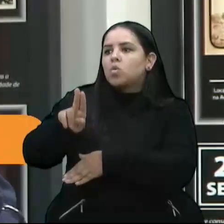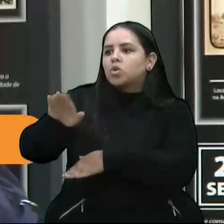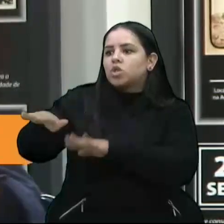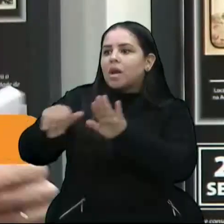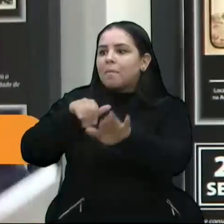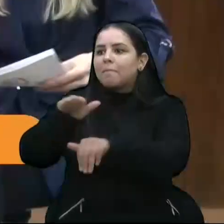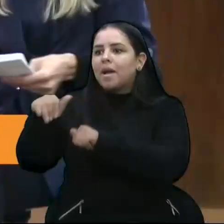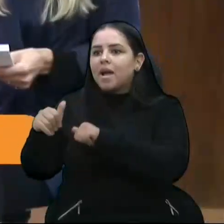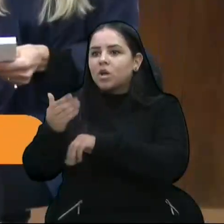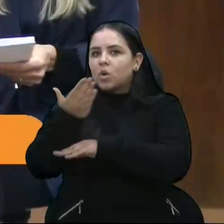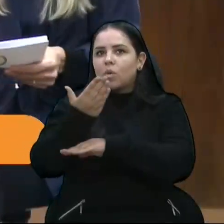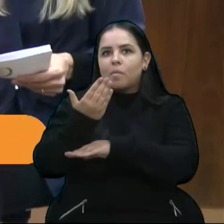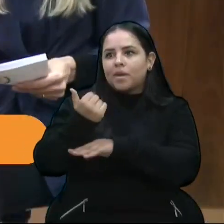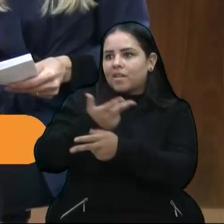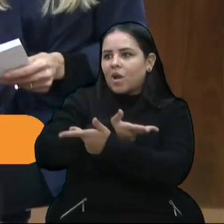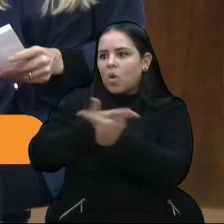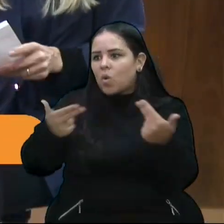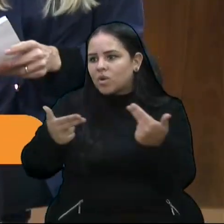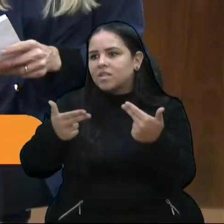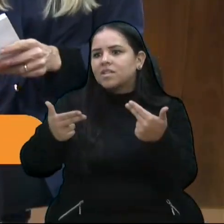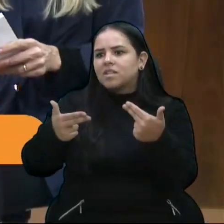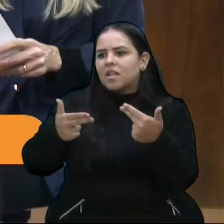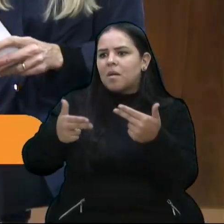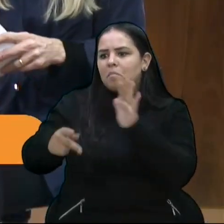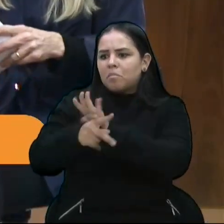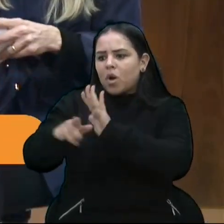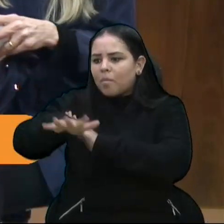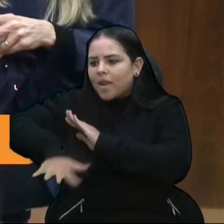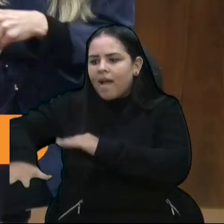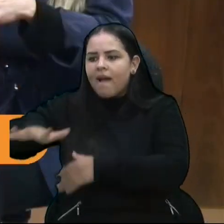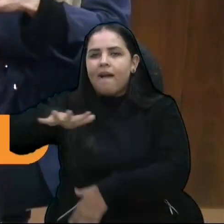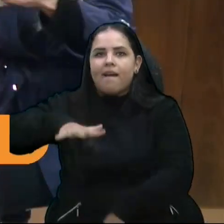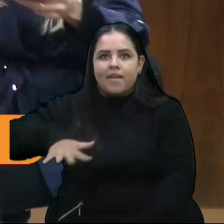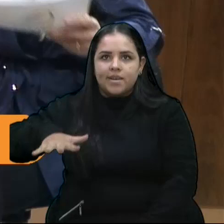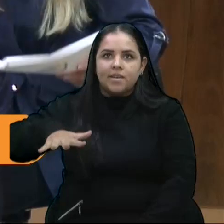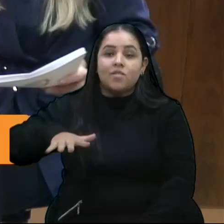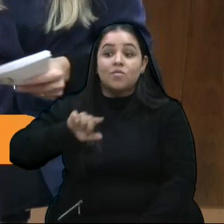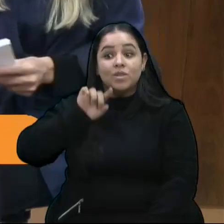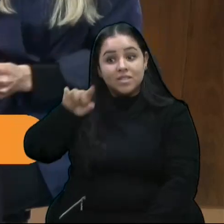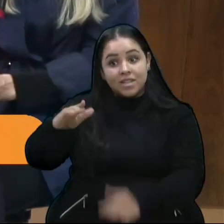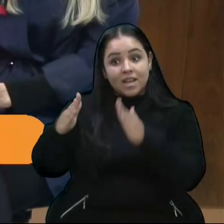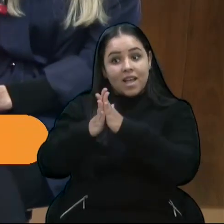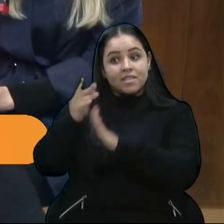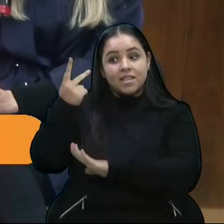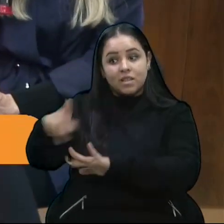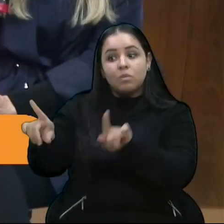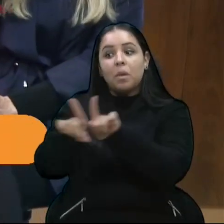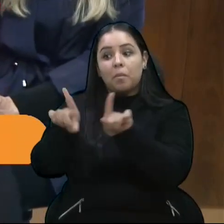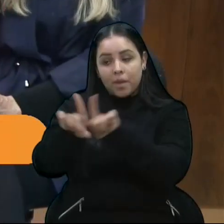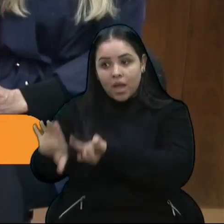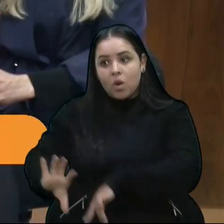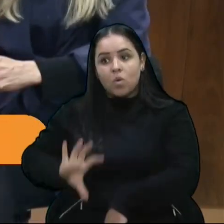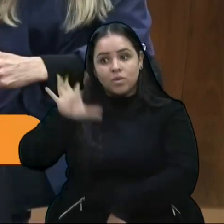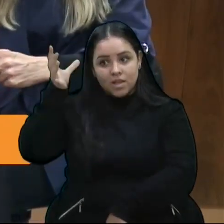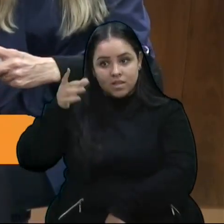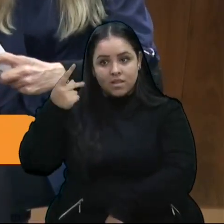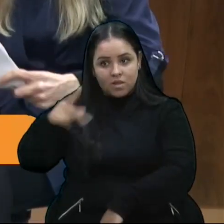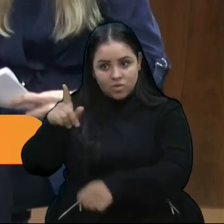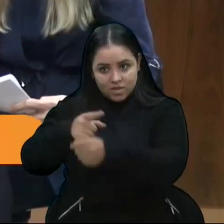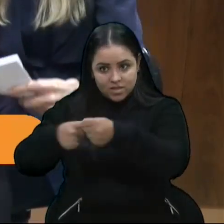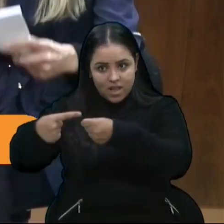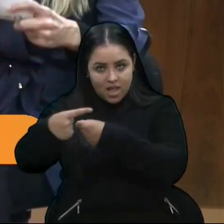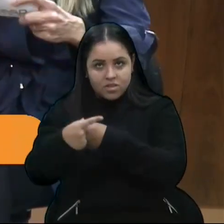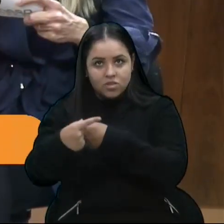teleentrega aquilo que é do seu território. Você, aí onde você mora, também aconteceu isso, Alexandre?